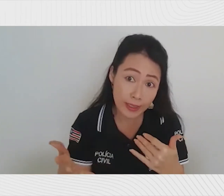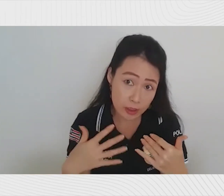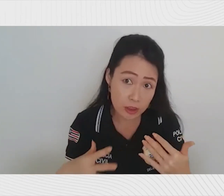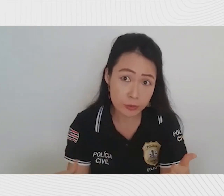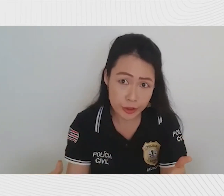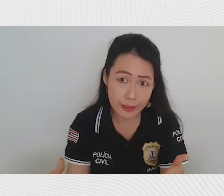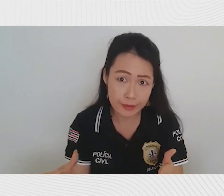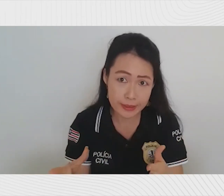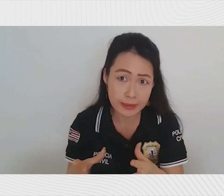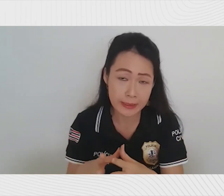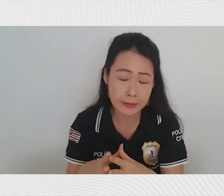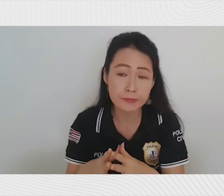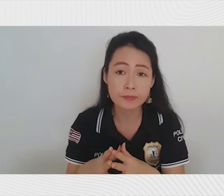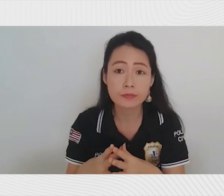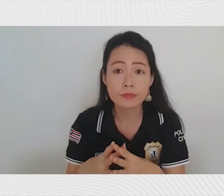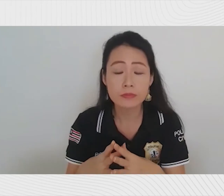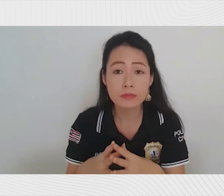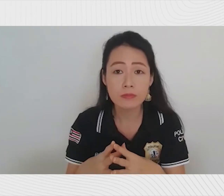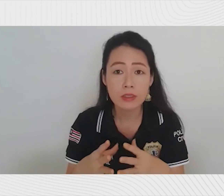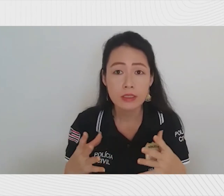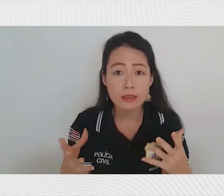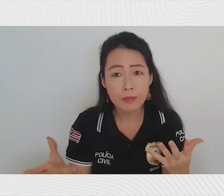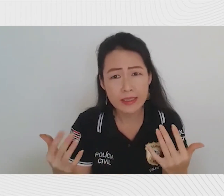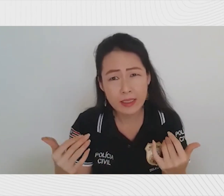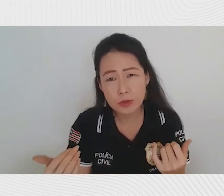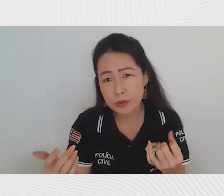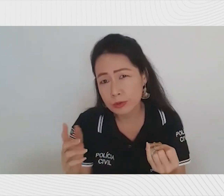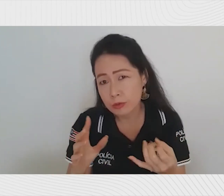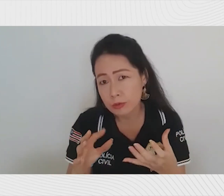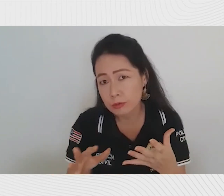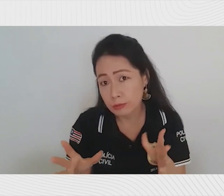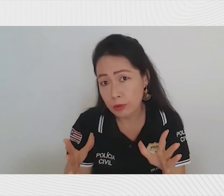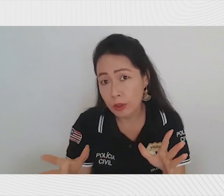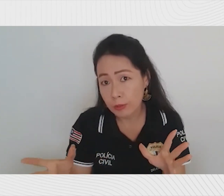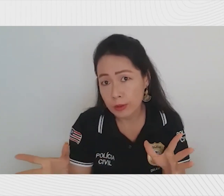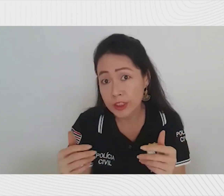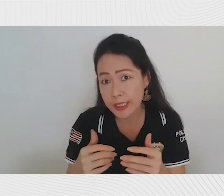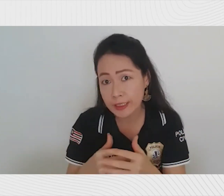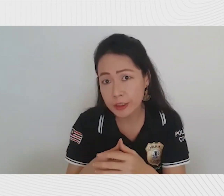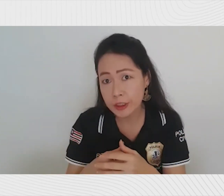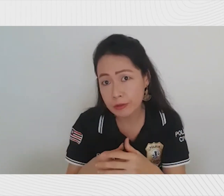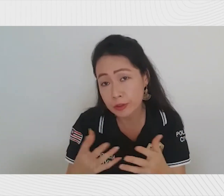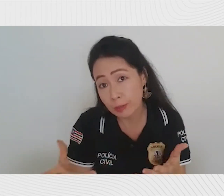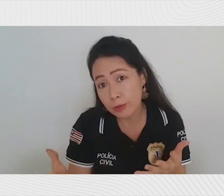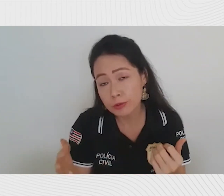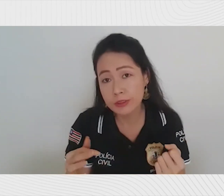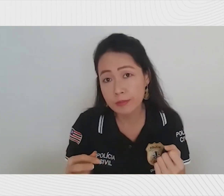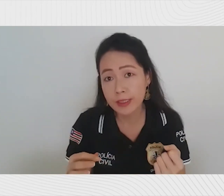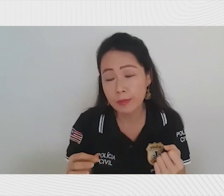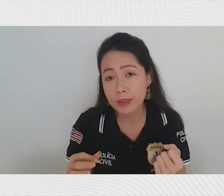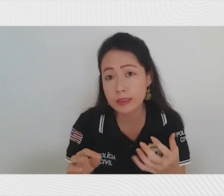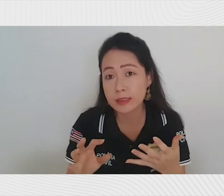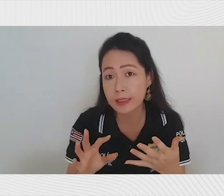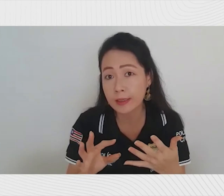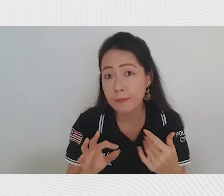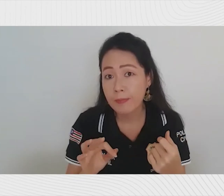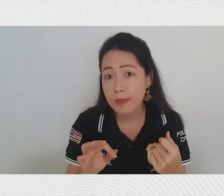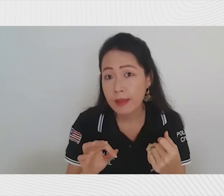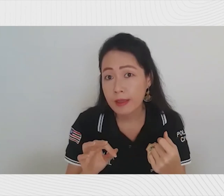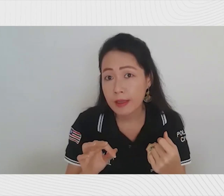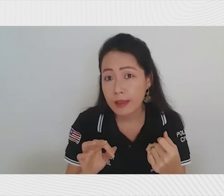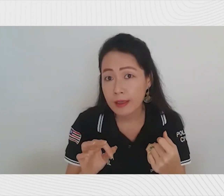ao mecanismo de defesa dela. Também temos como indicativo de abuso também pode